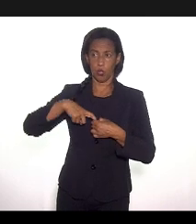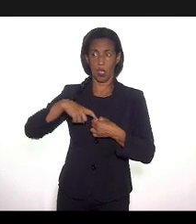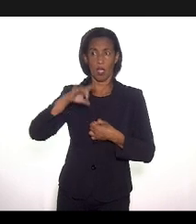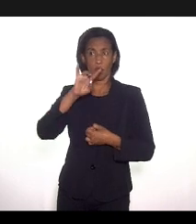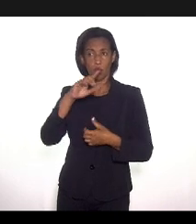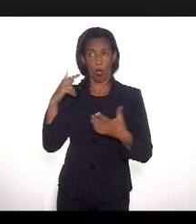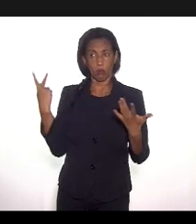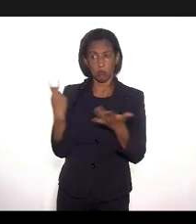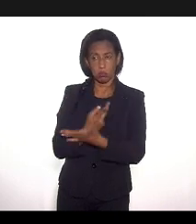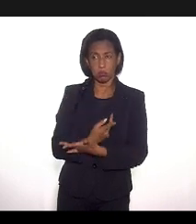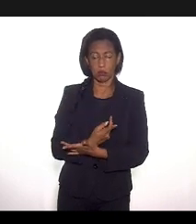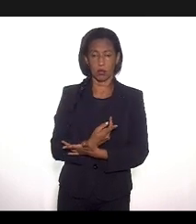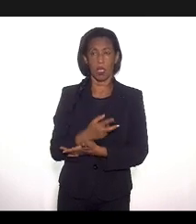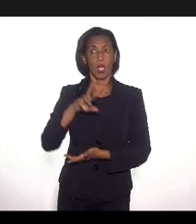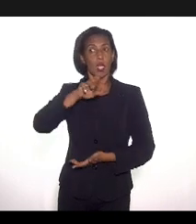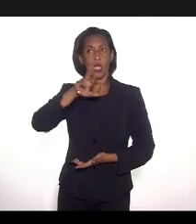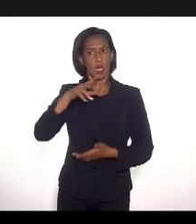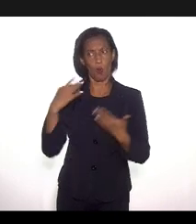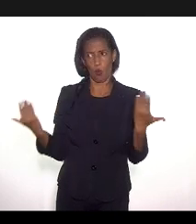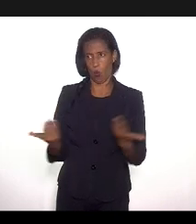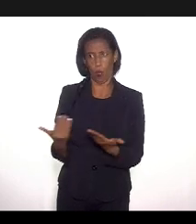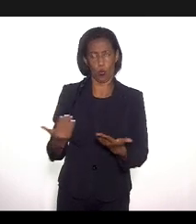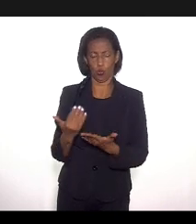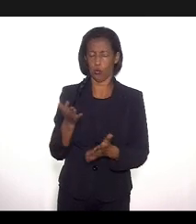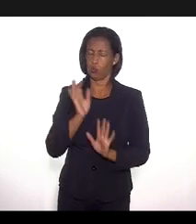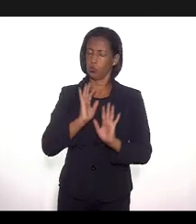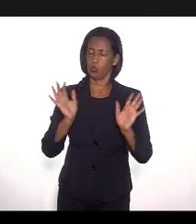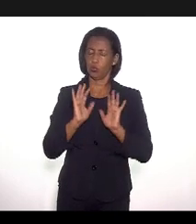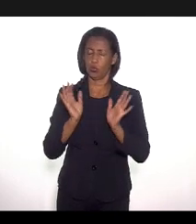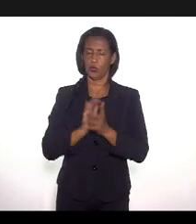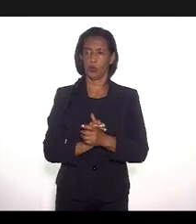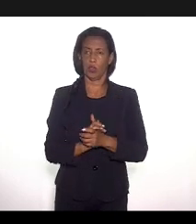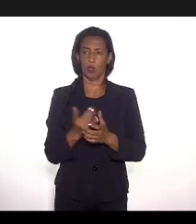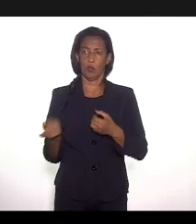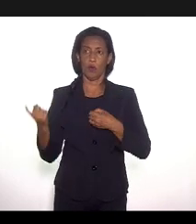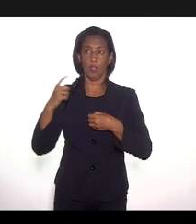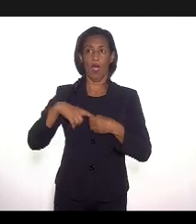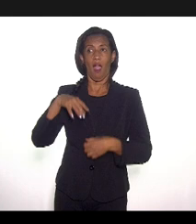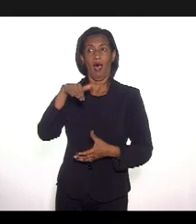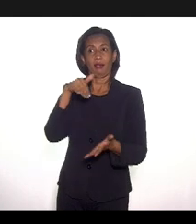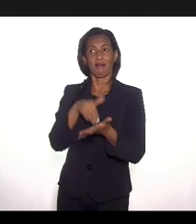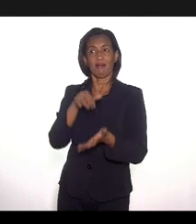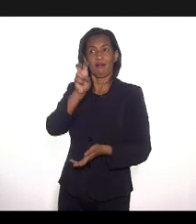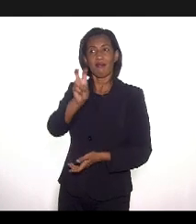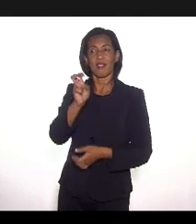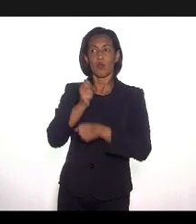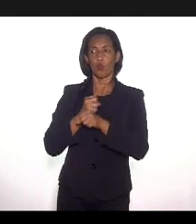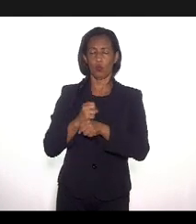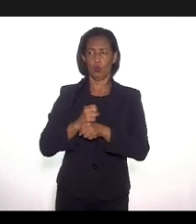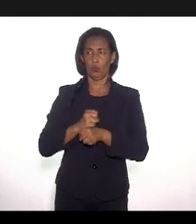retroage, e não é o caso aqui, mas só retroage até 5 anos. Né?